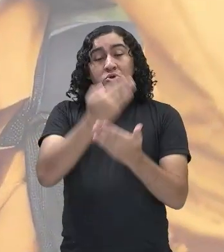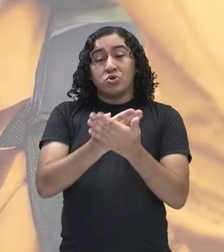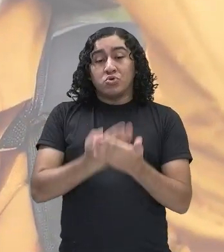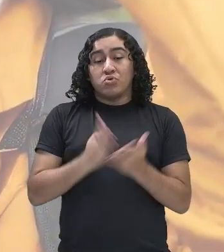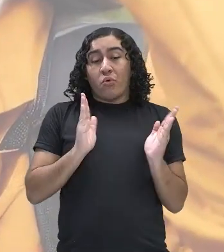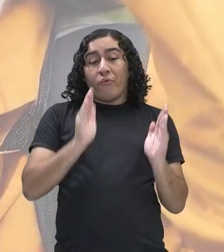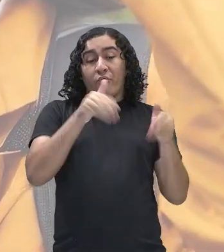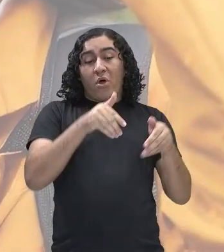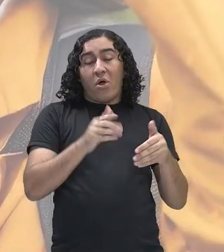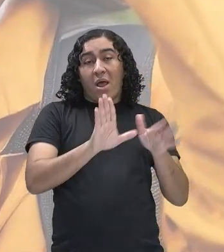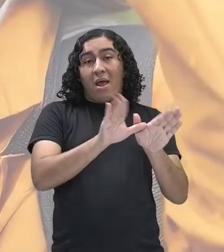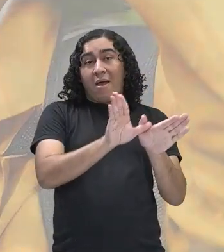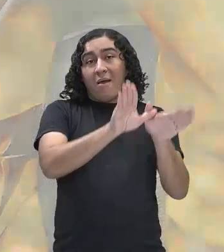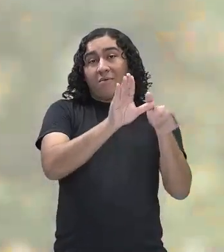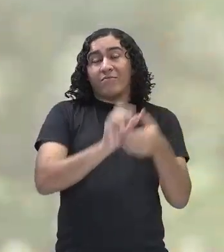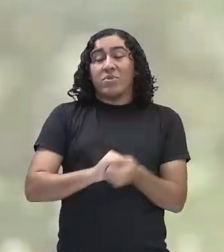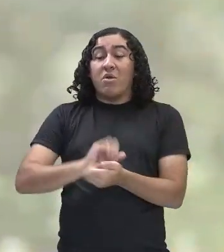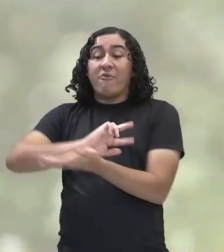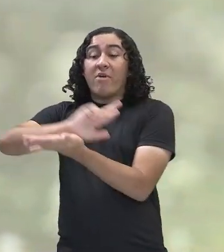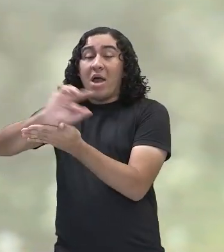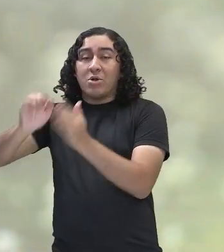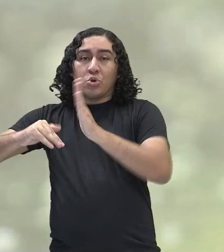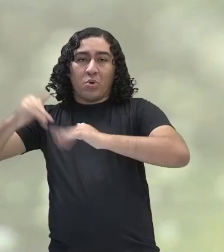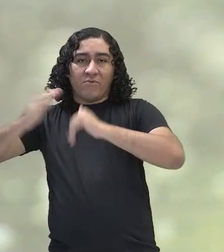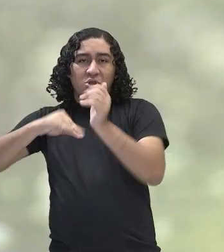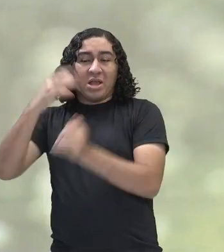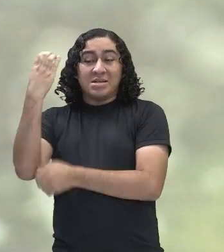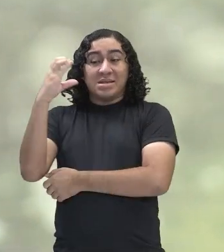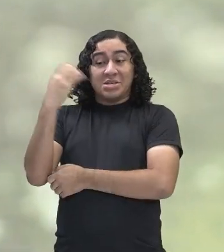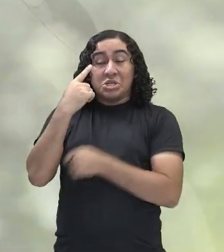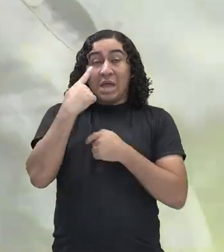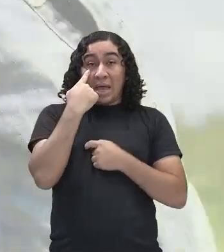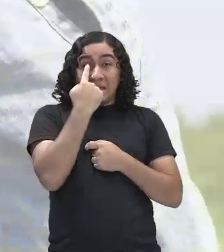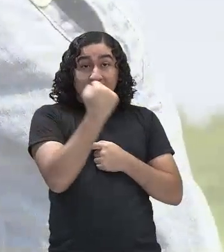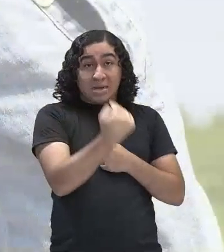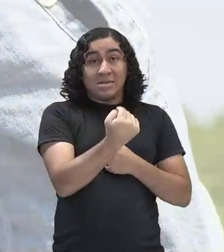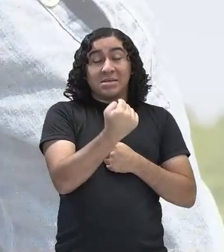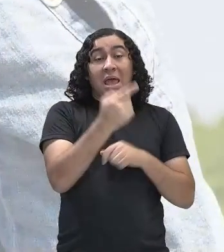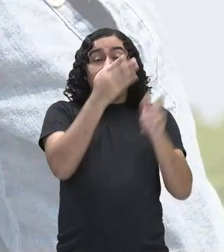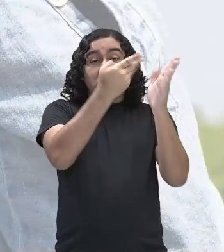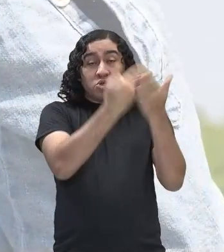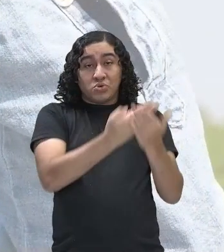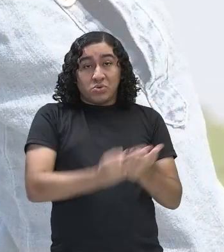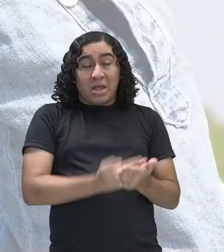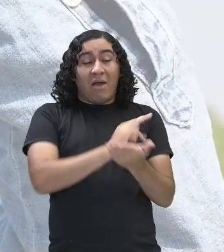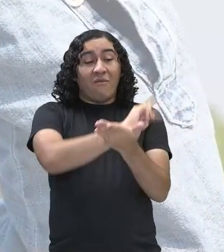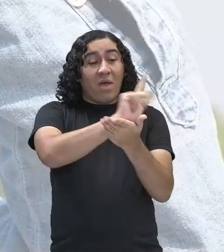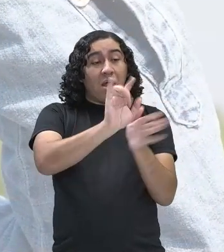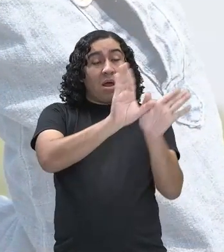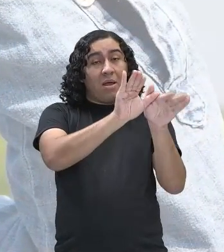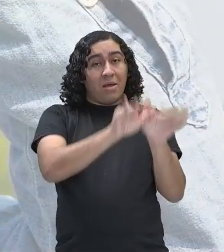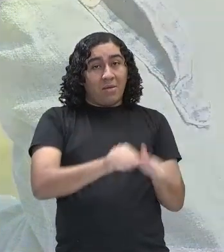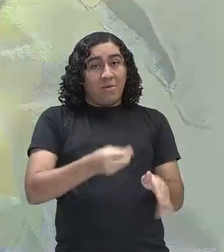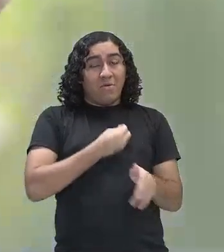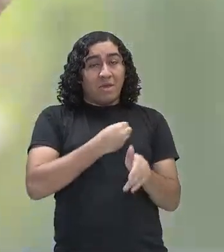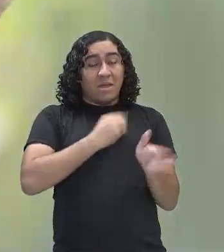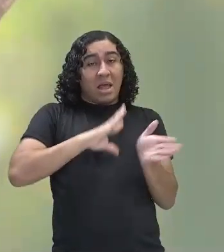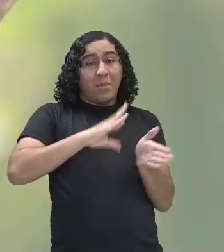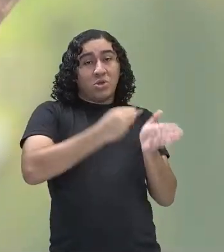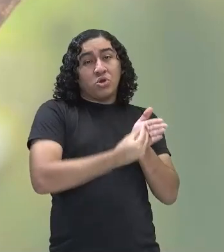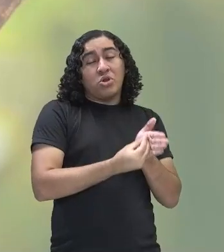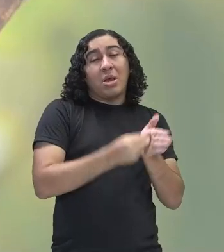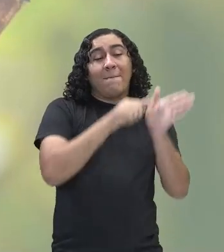Cientistas de todo o mundo são atraídos pela diversidade de aves da Amazônia, realizando estudos que desvendam os segredos